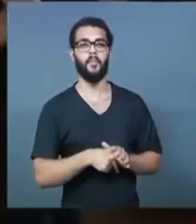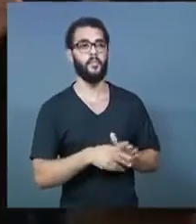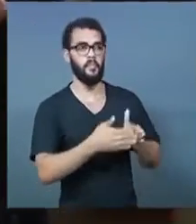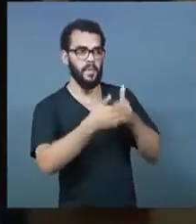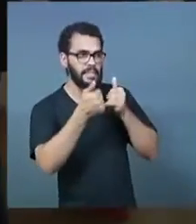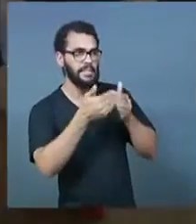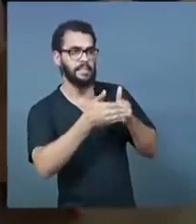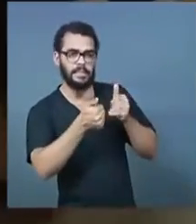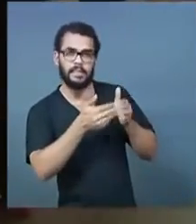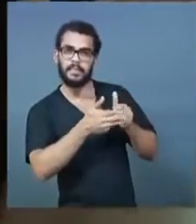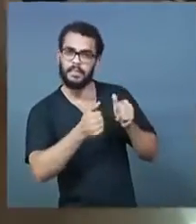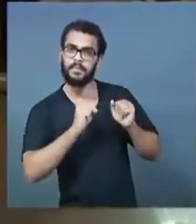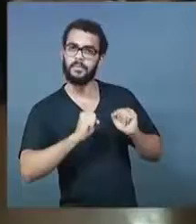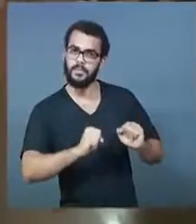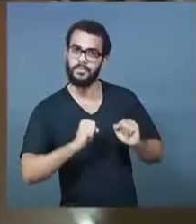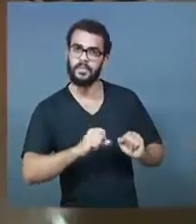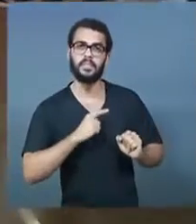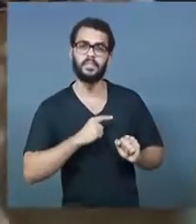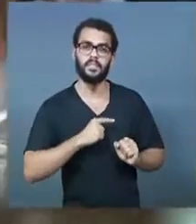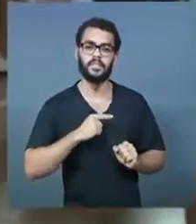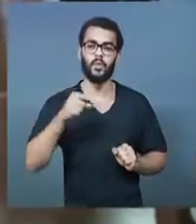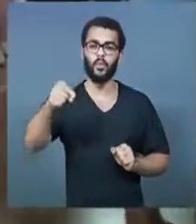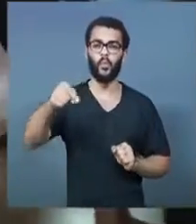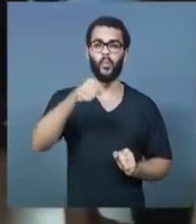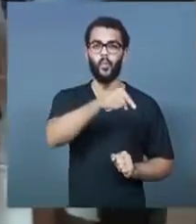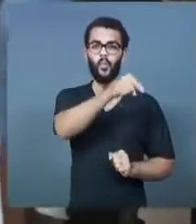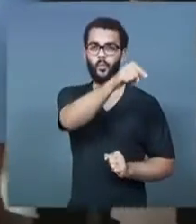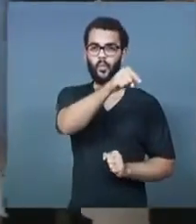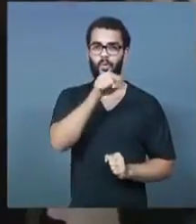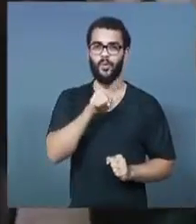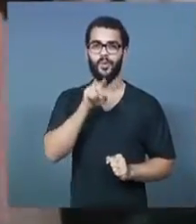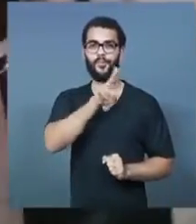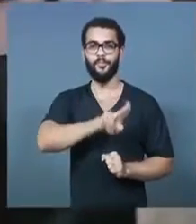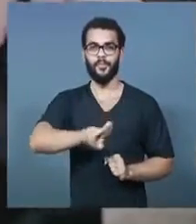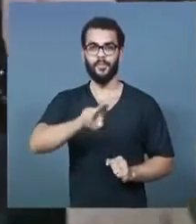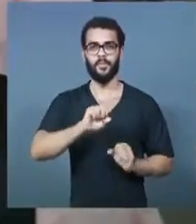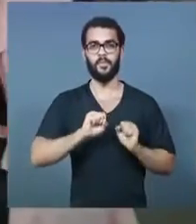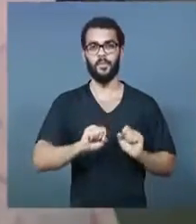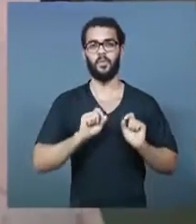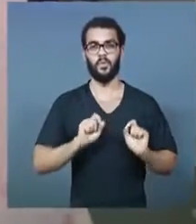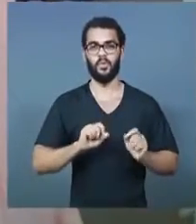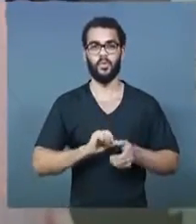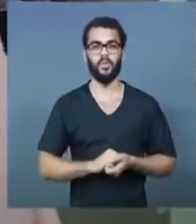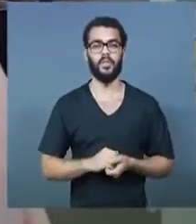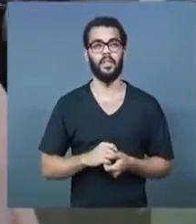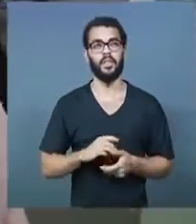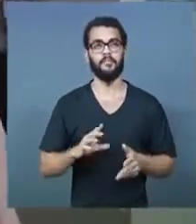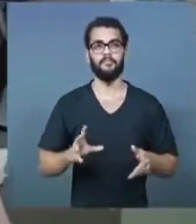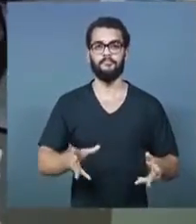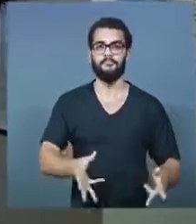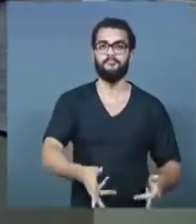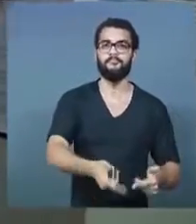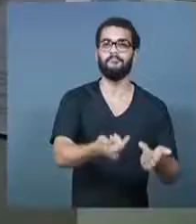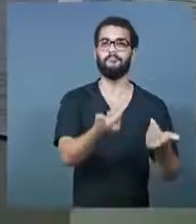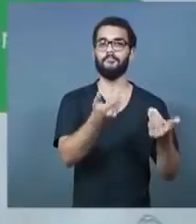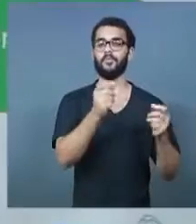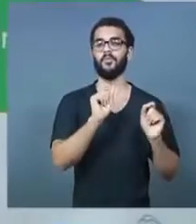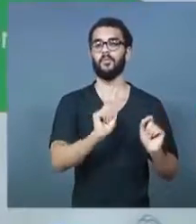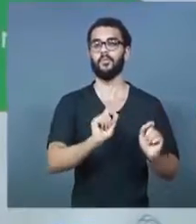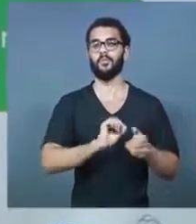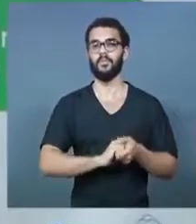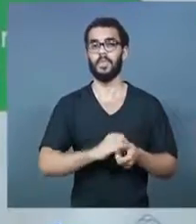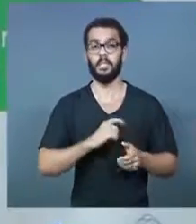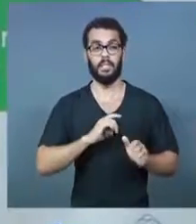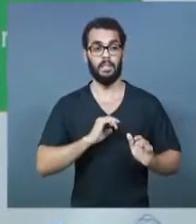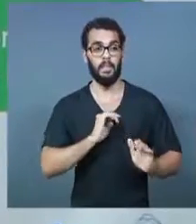o evento seja realizado naquela comunidade, exatamente para revigorar e revitalizar e